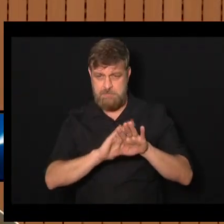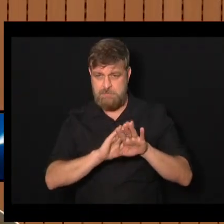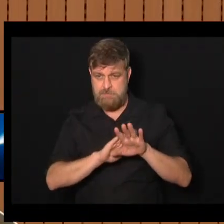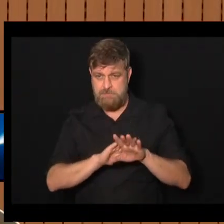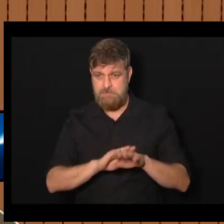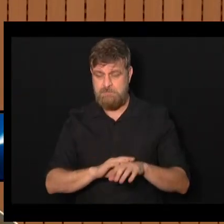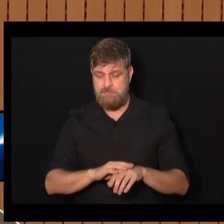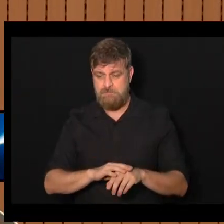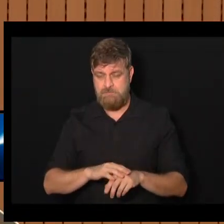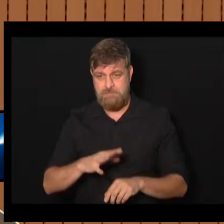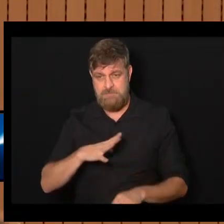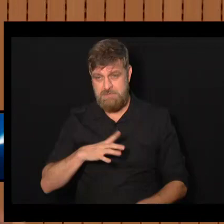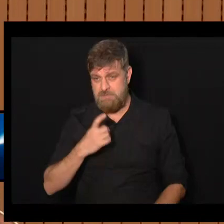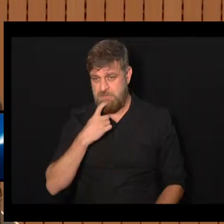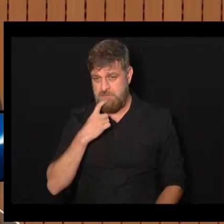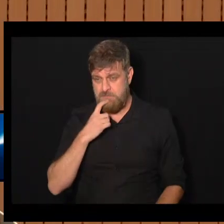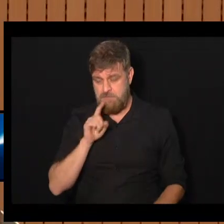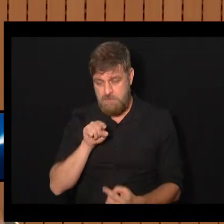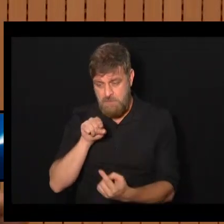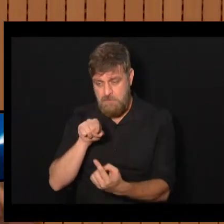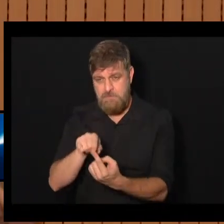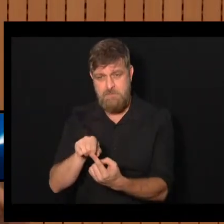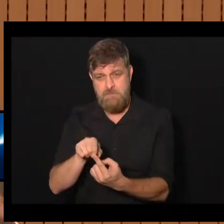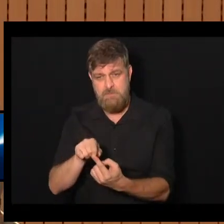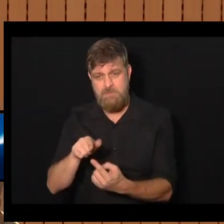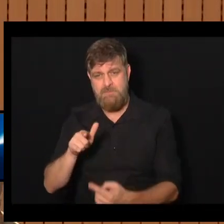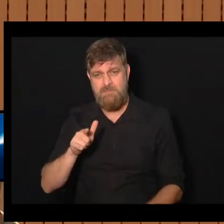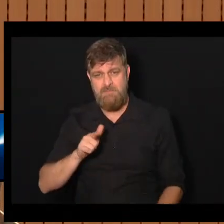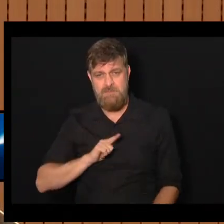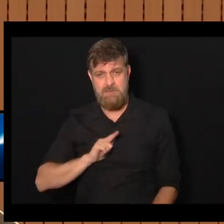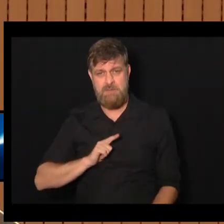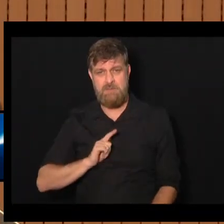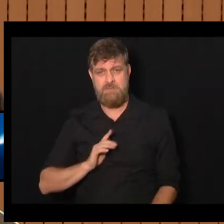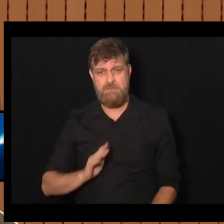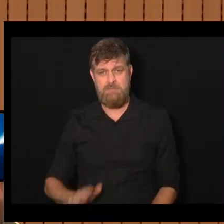Campinas, né? Alguns até com uma dose